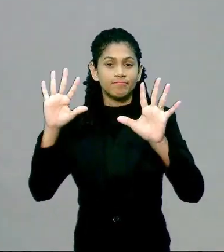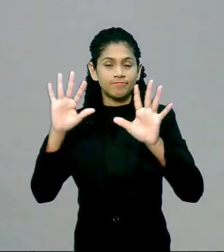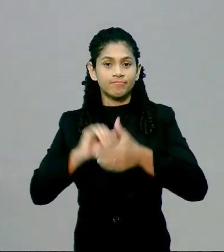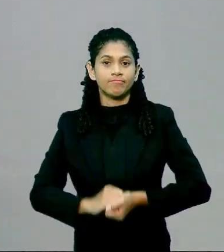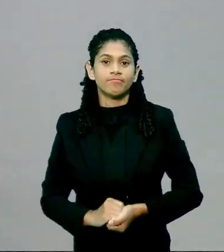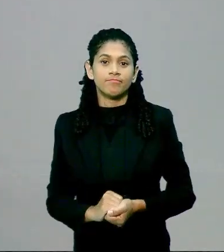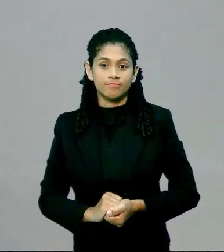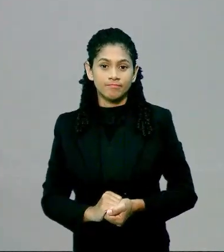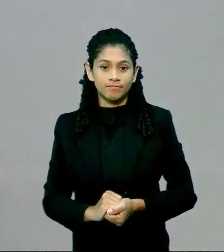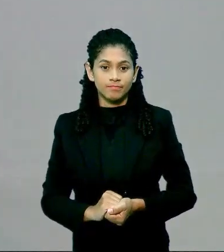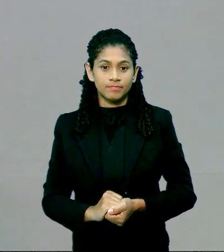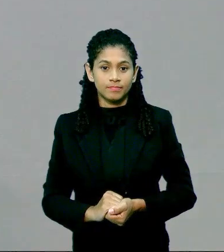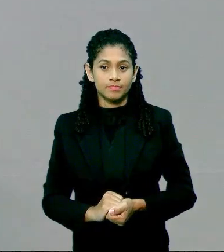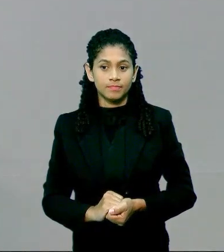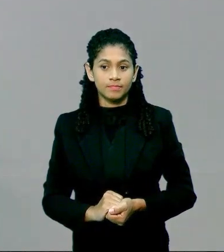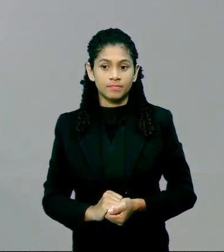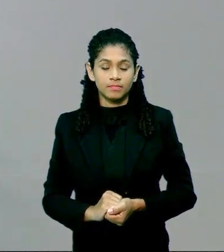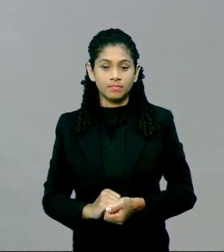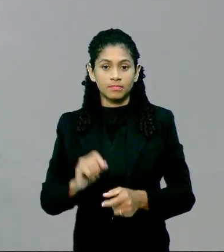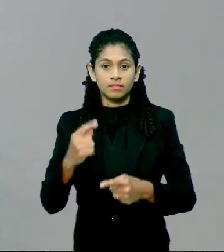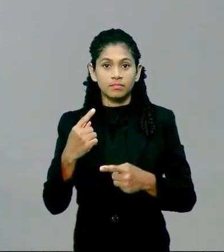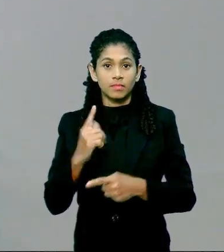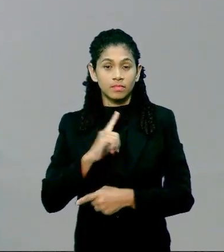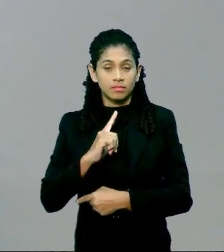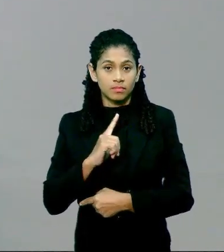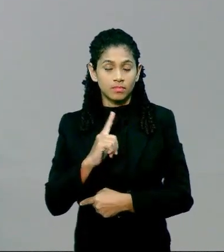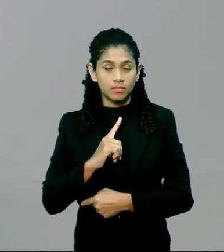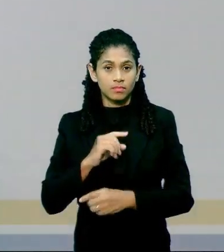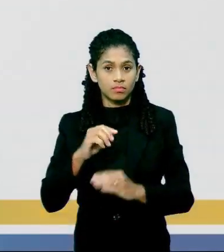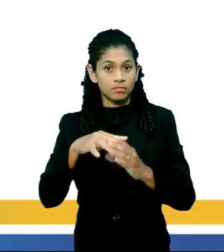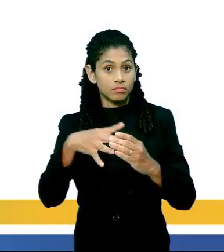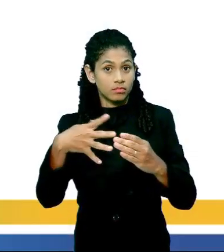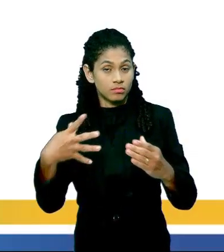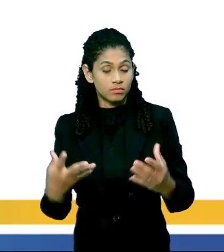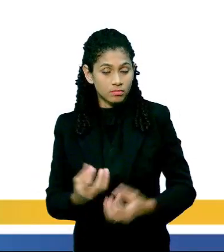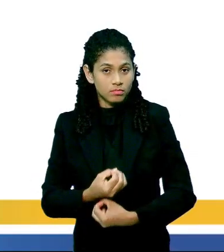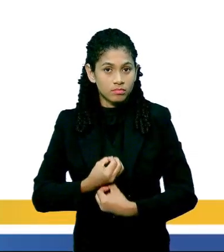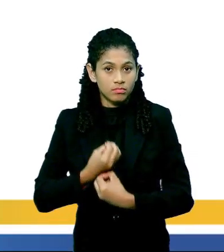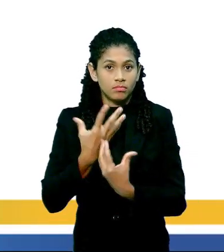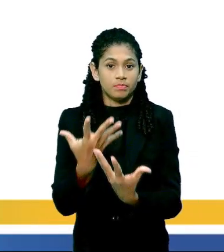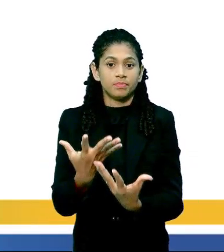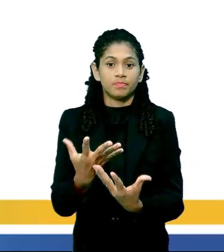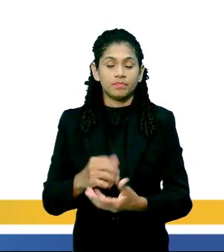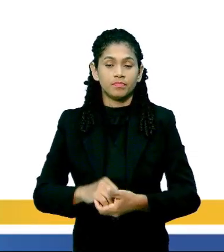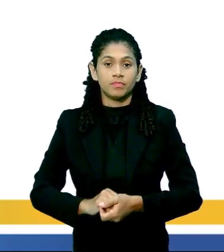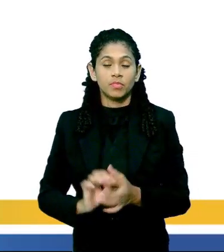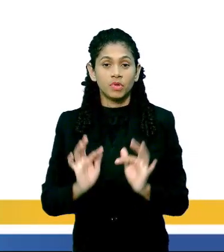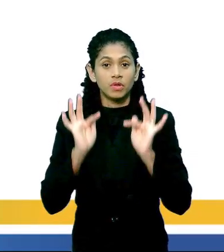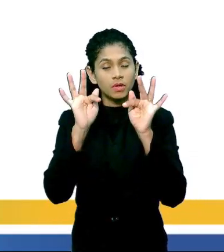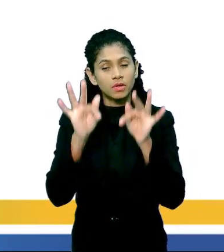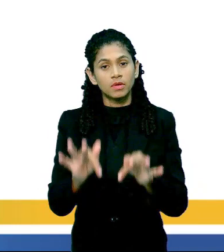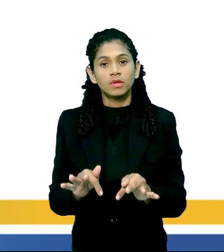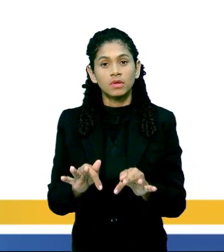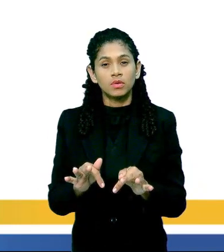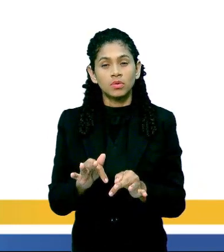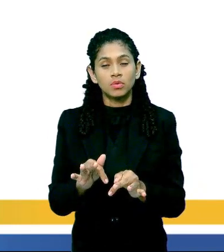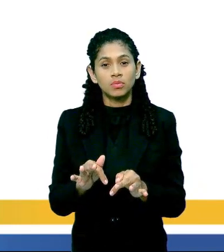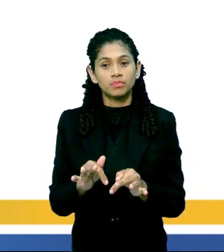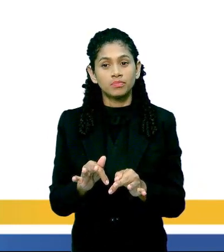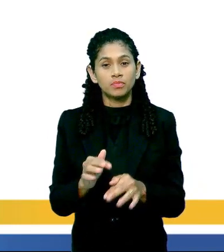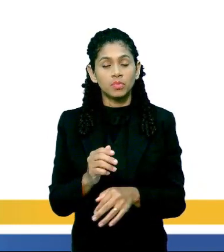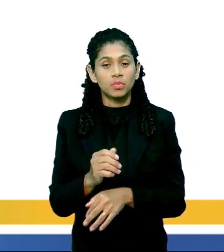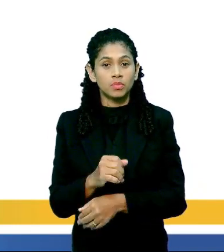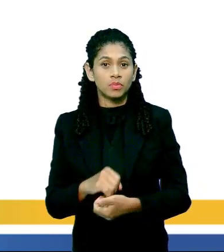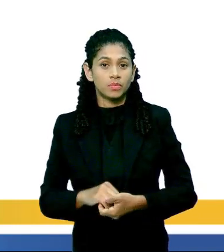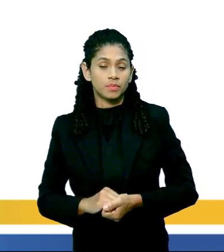além do mais, tem esse caráter de expressão, beleza? E aí, por fim, a dica que eu poderia dizer